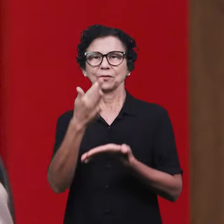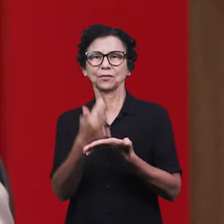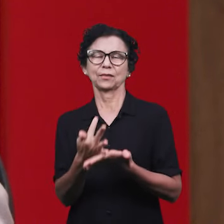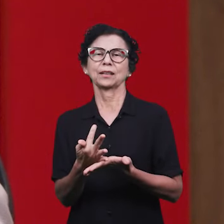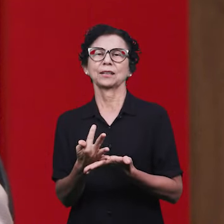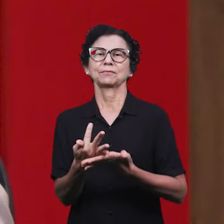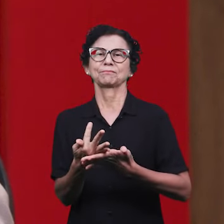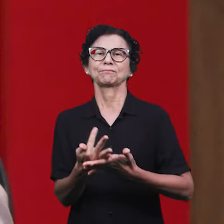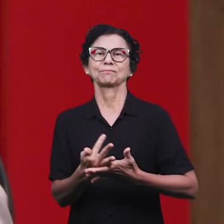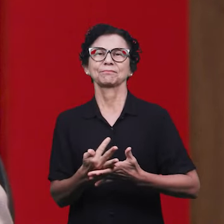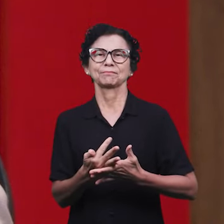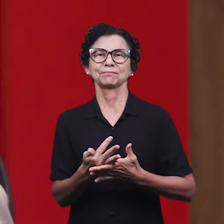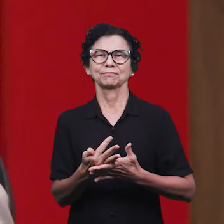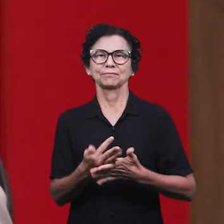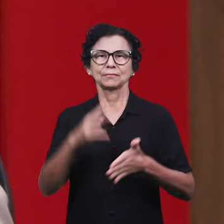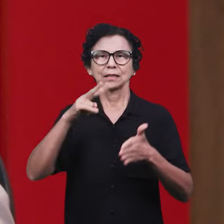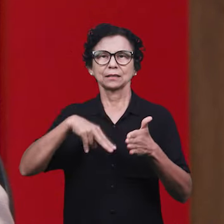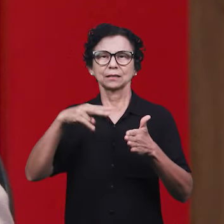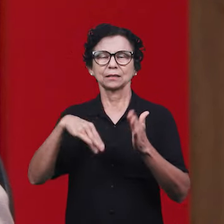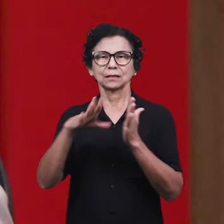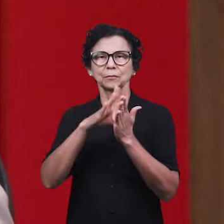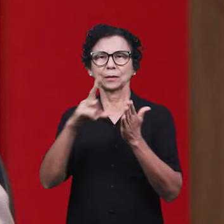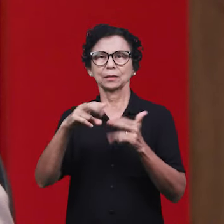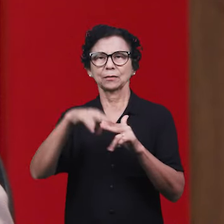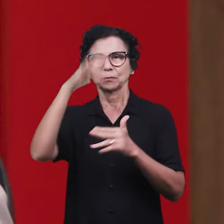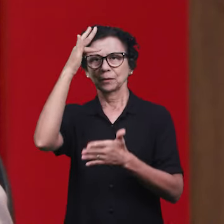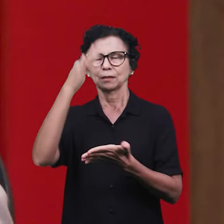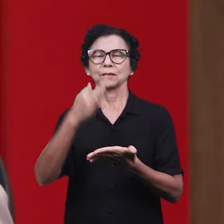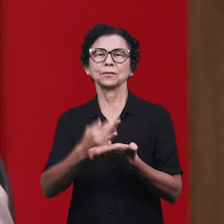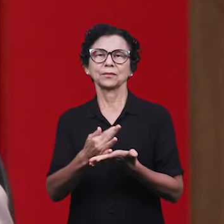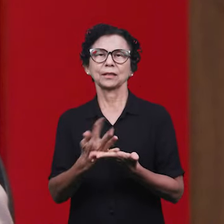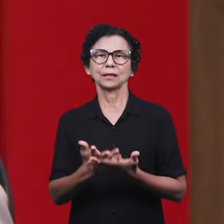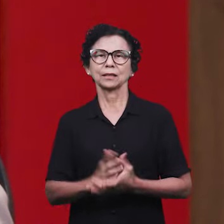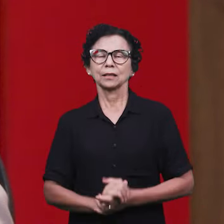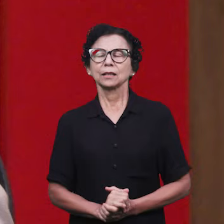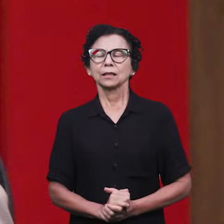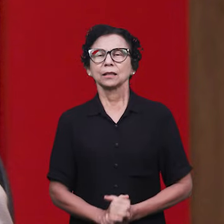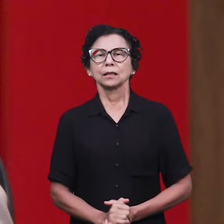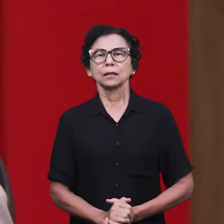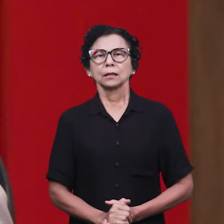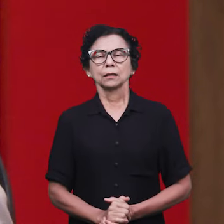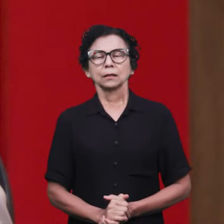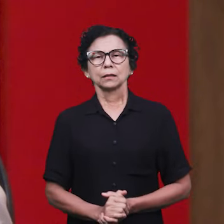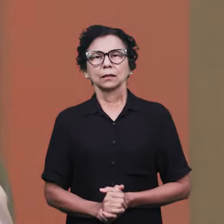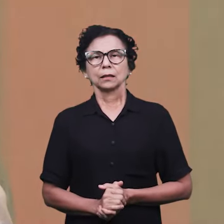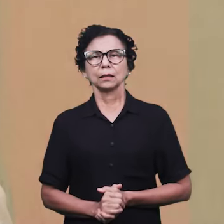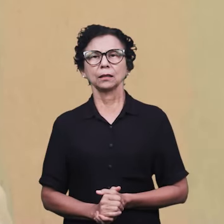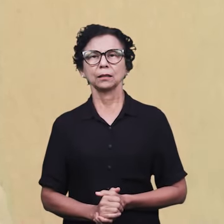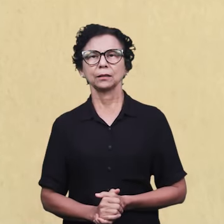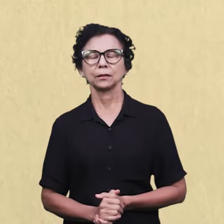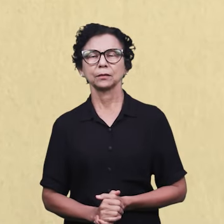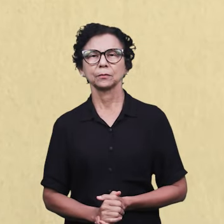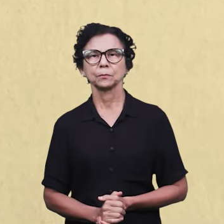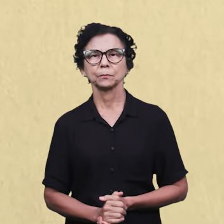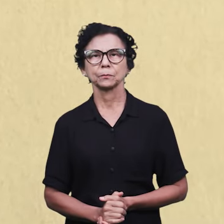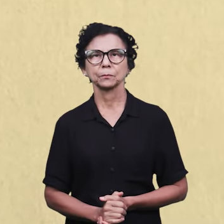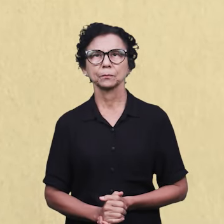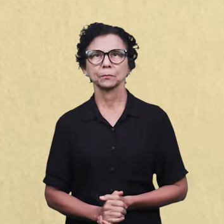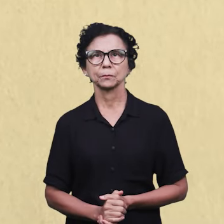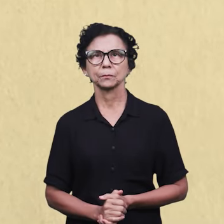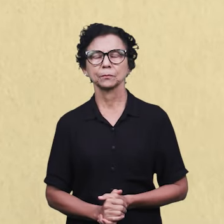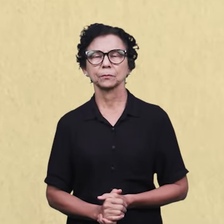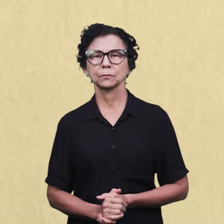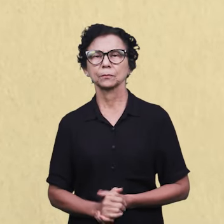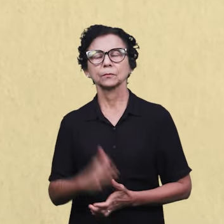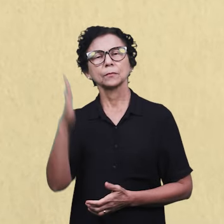Então, é algo que é cíclico, né? Uma coisa vai acrescentando e vai realimentando a outra. Então, diz assim: pela fé entendemos